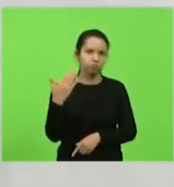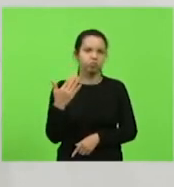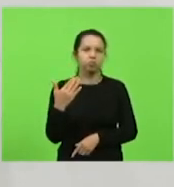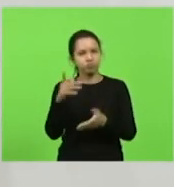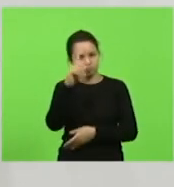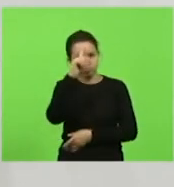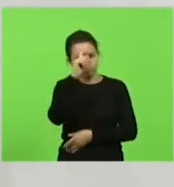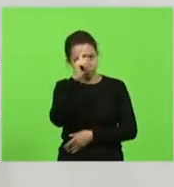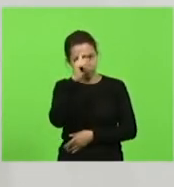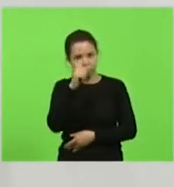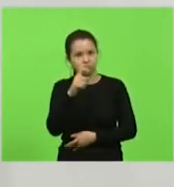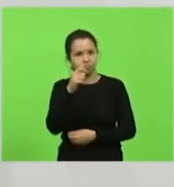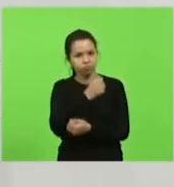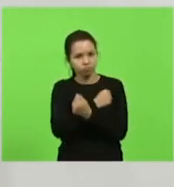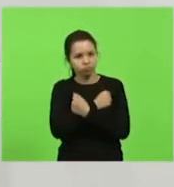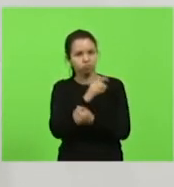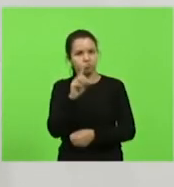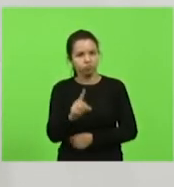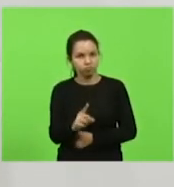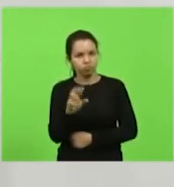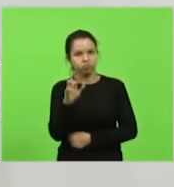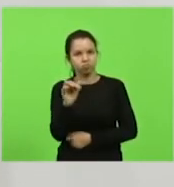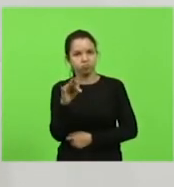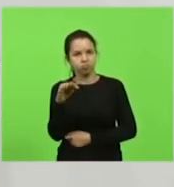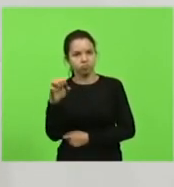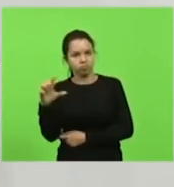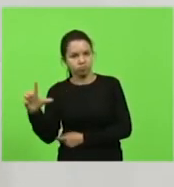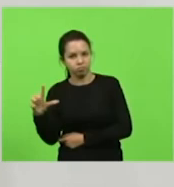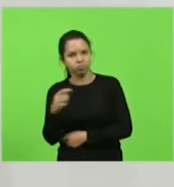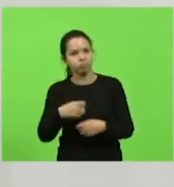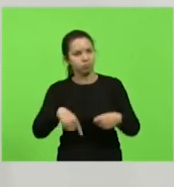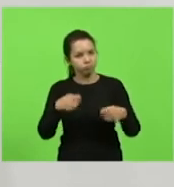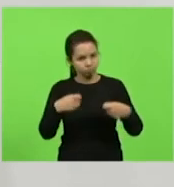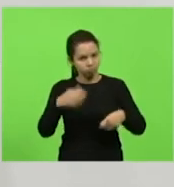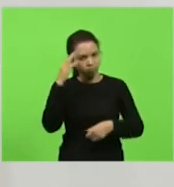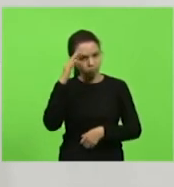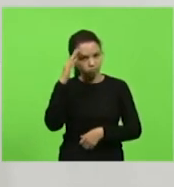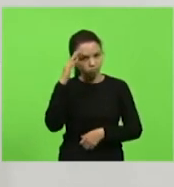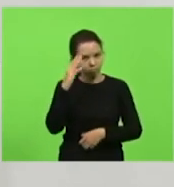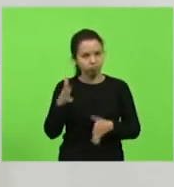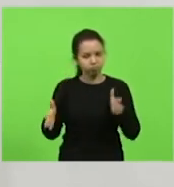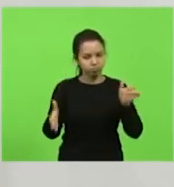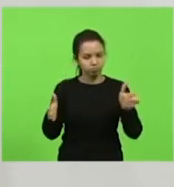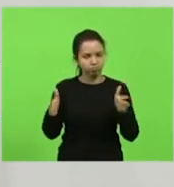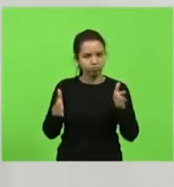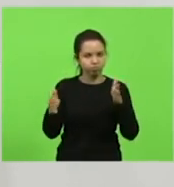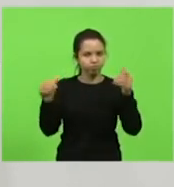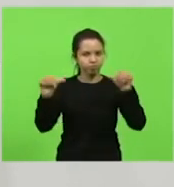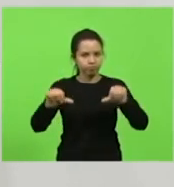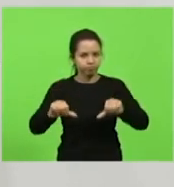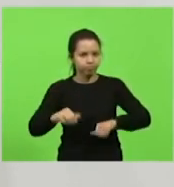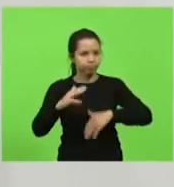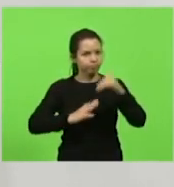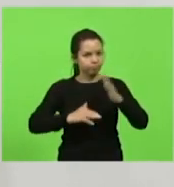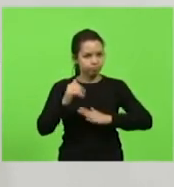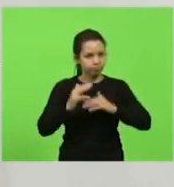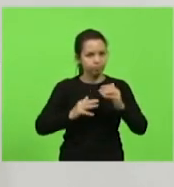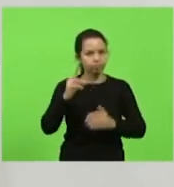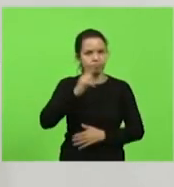aquele hospital que nós precisamos ter esses entendimentos que momentos de crise ações